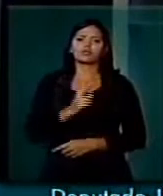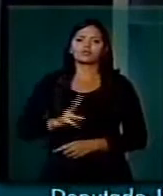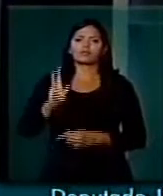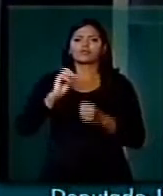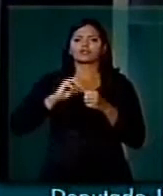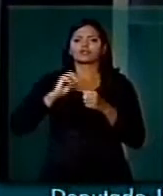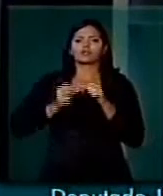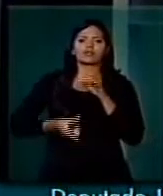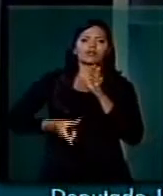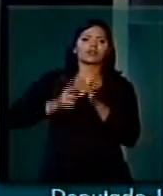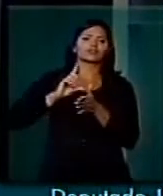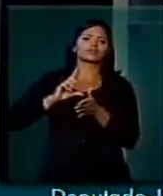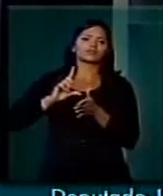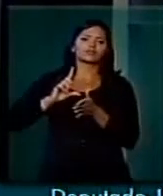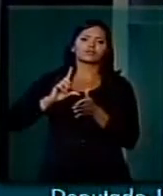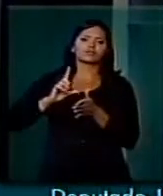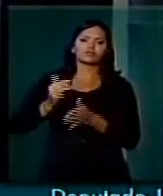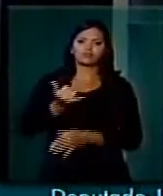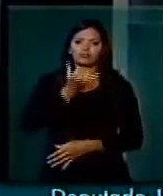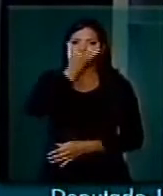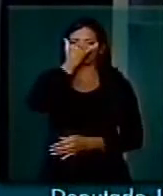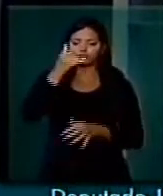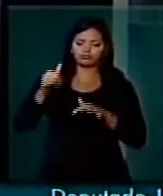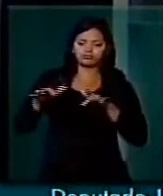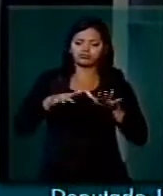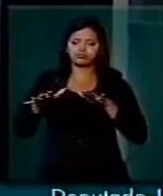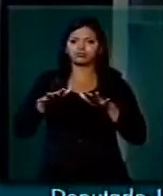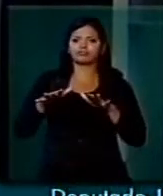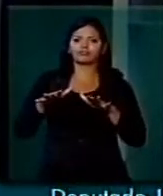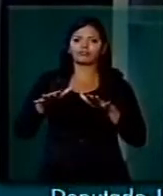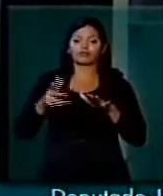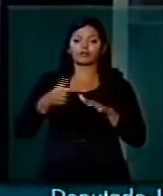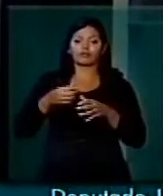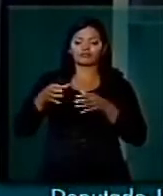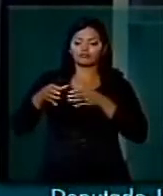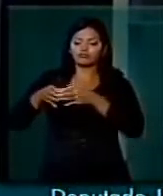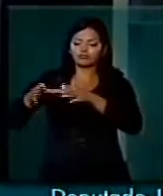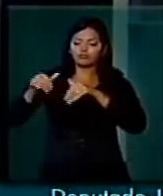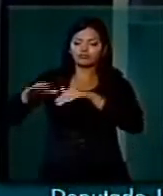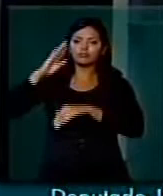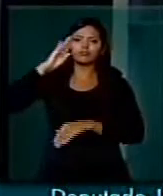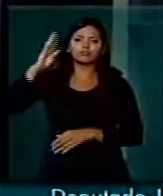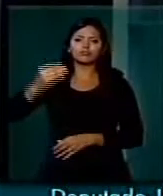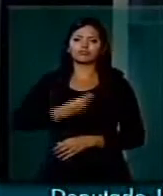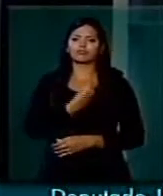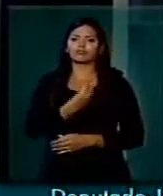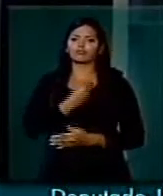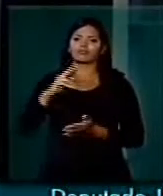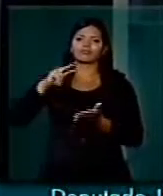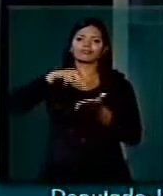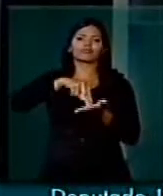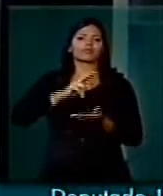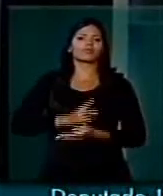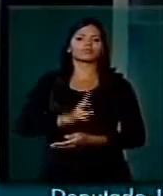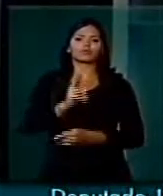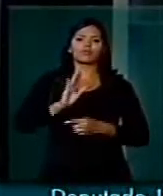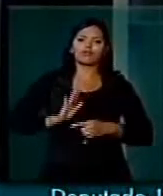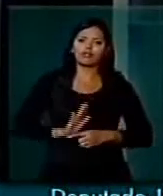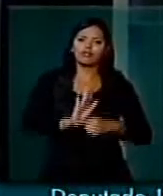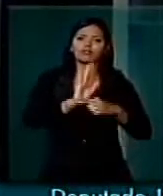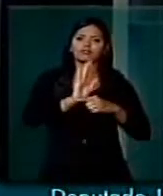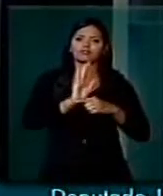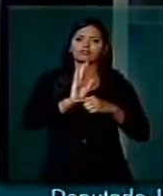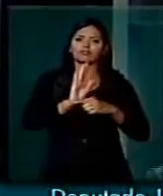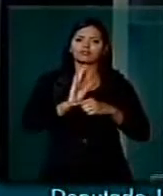tragédia. O Estado brasileiro ali presente, com a sua força, dando uma contribuição